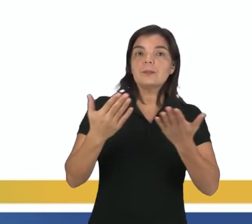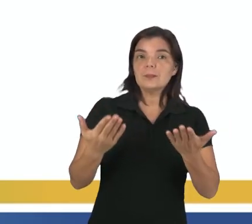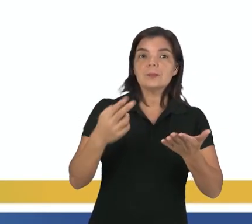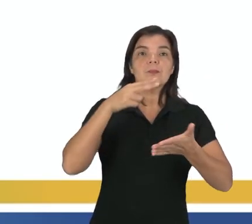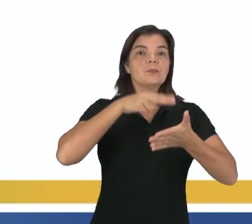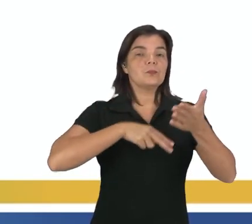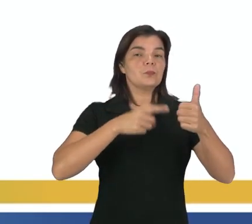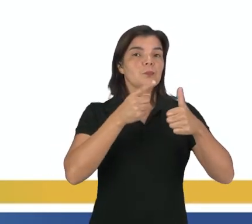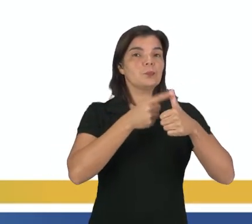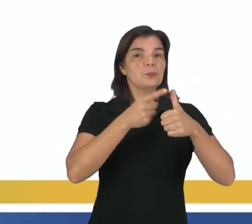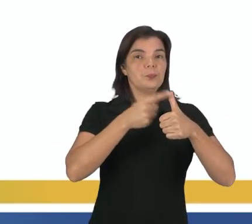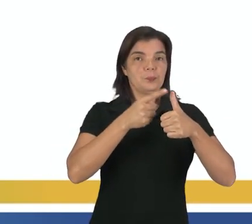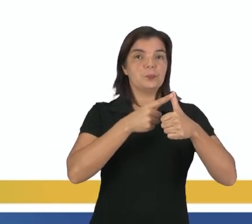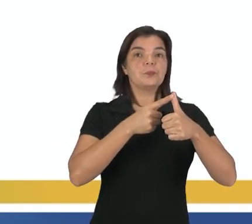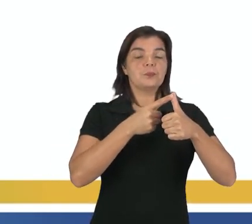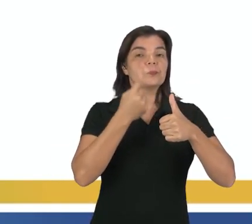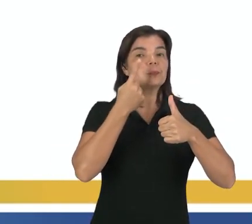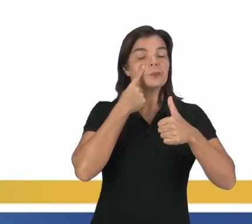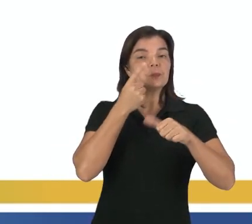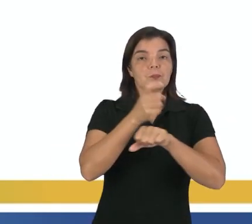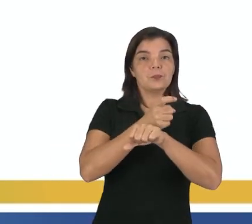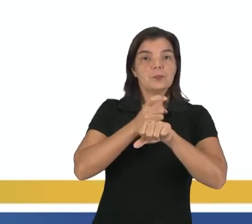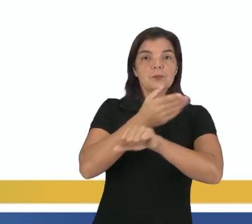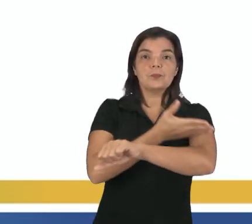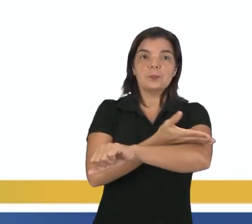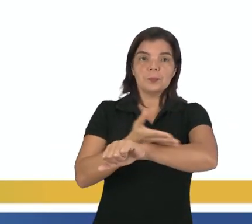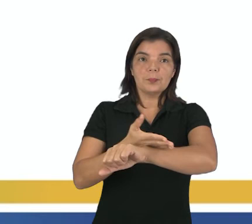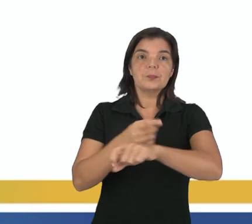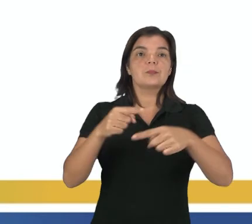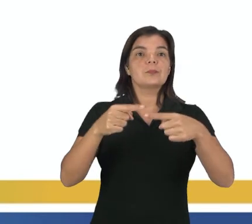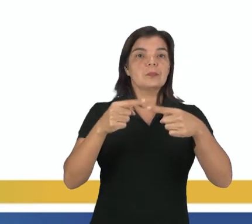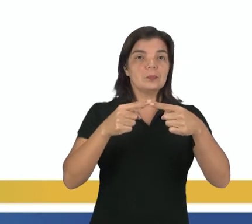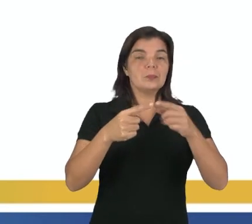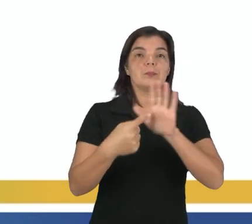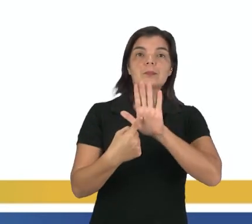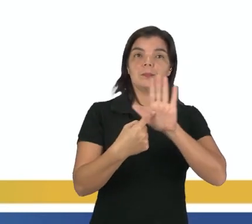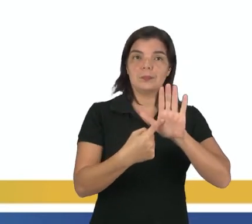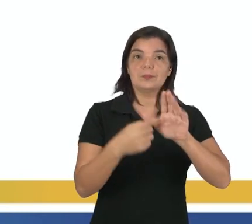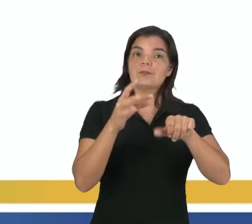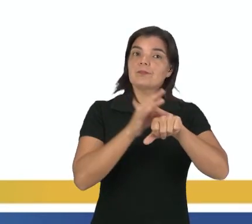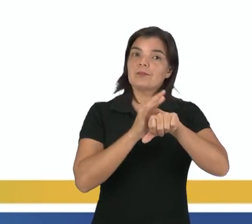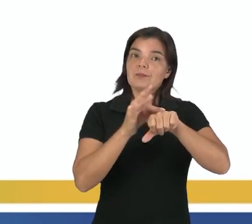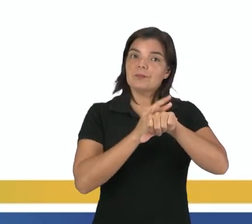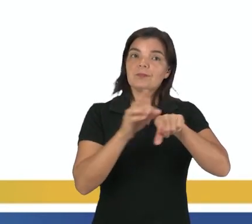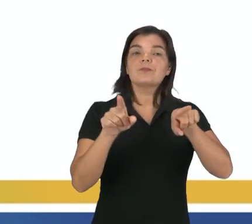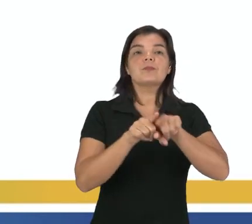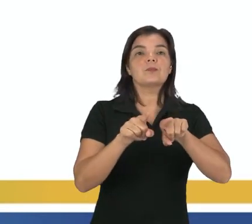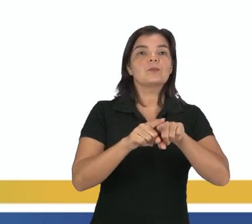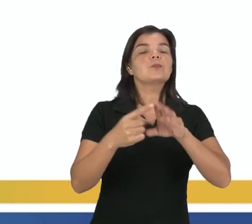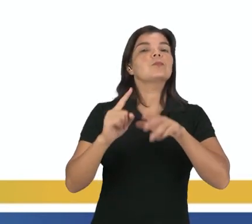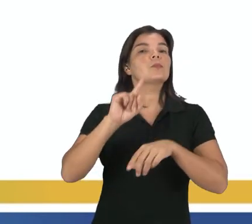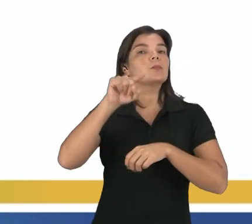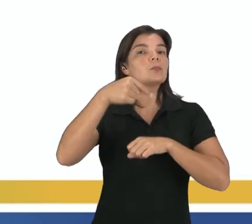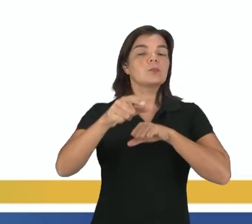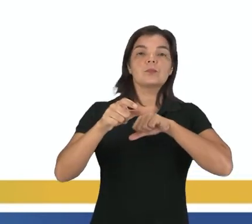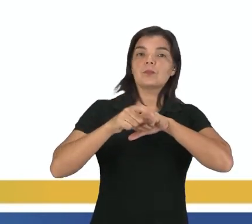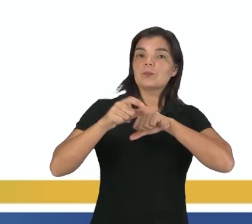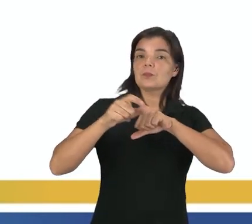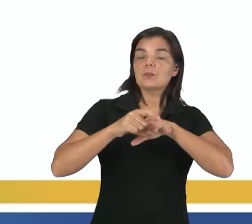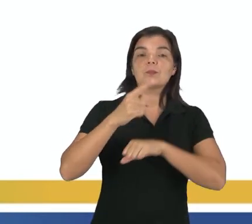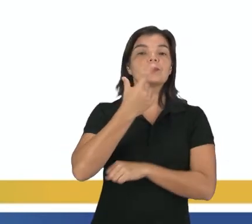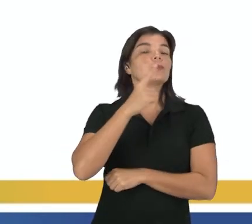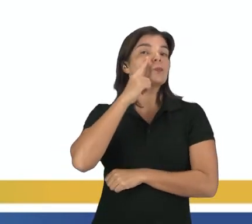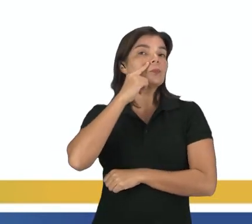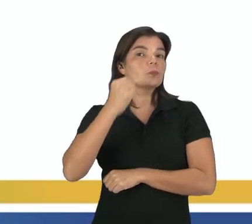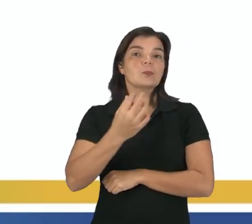Gente, ao ler o primeiro balãozinho, verificamos que o adjetivo branco está destacado. Ele está após os substantivos